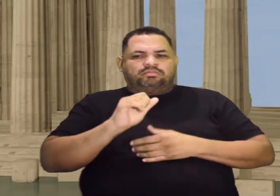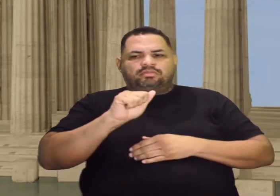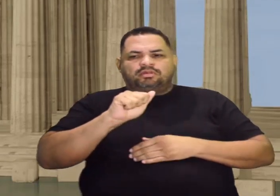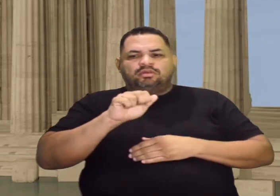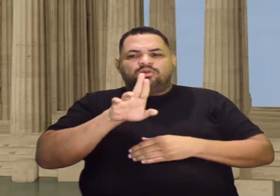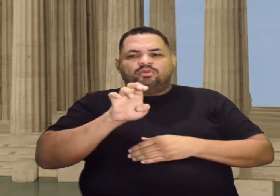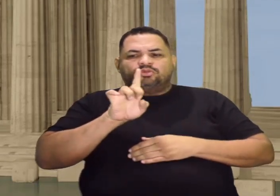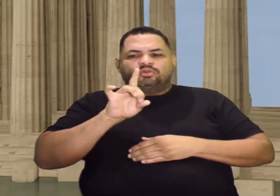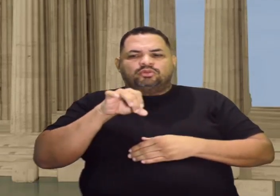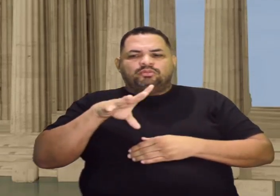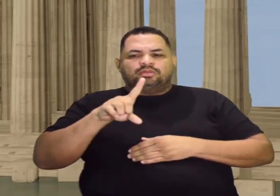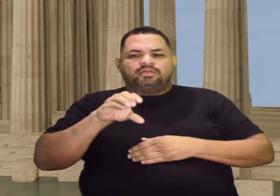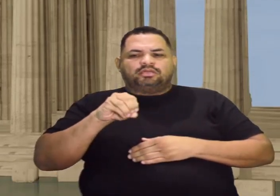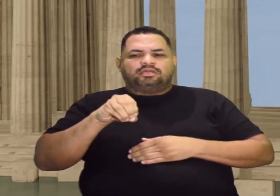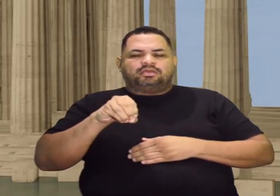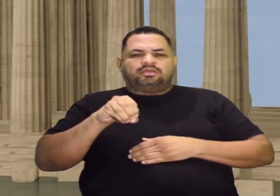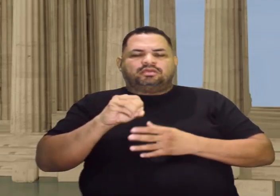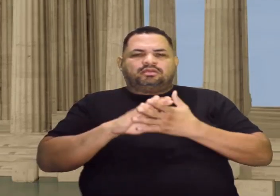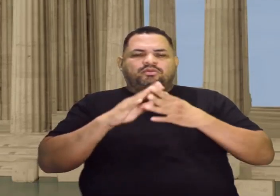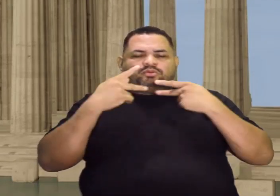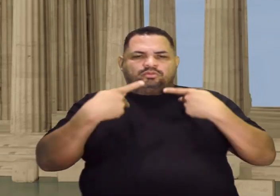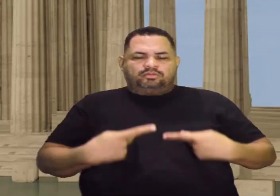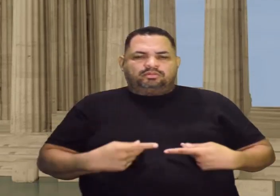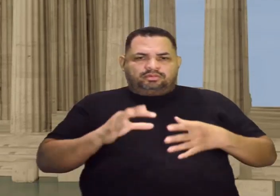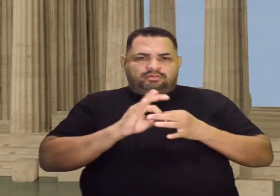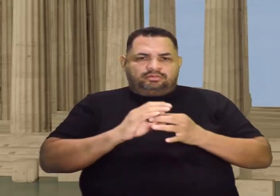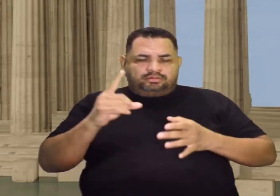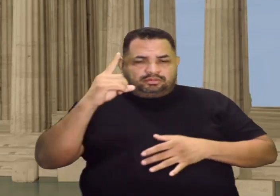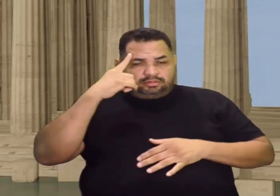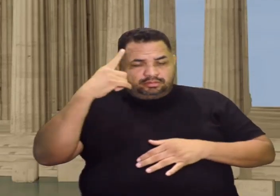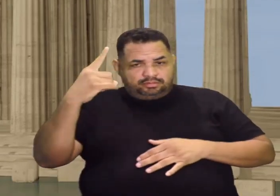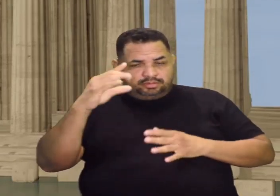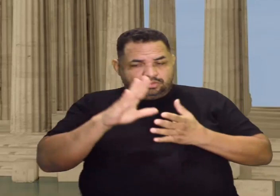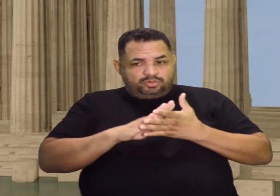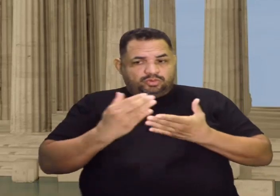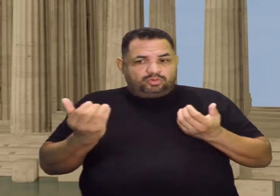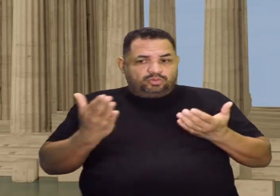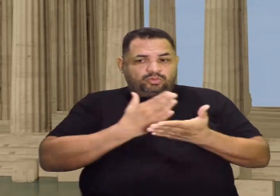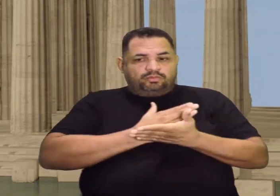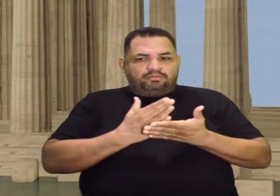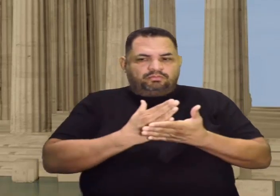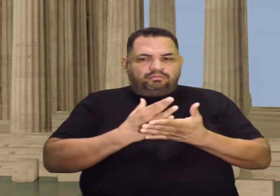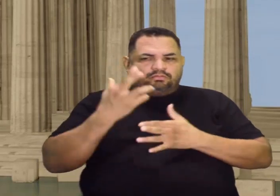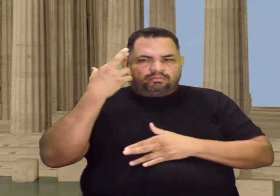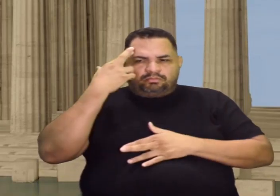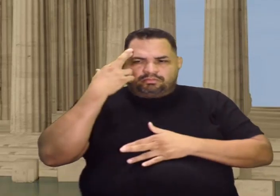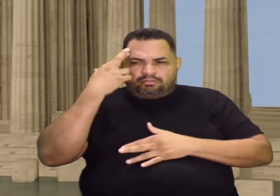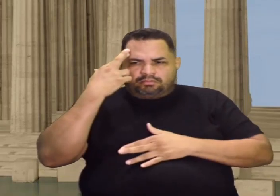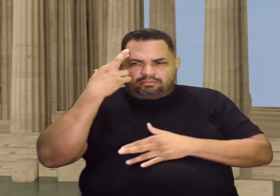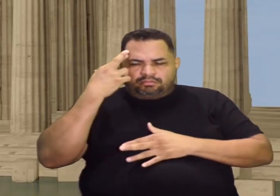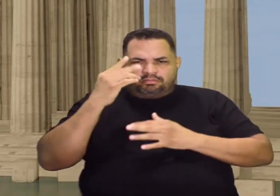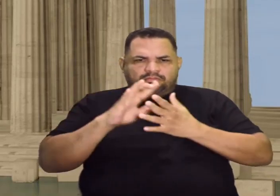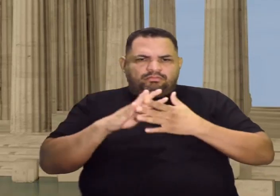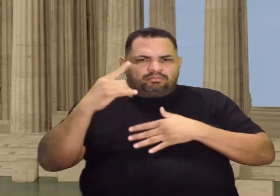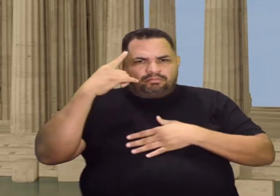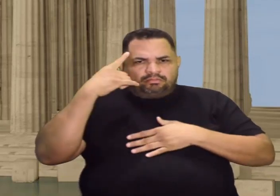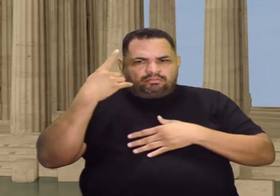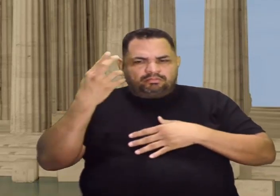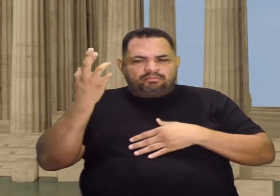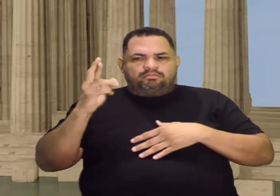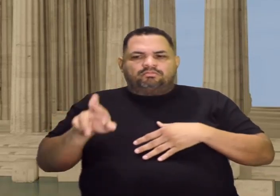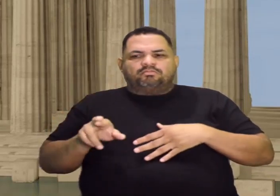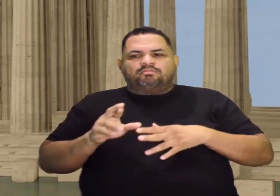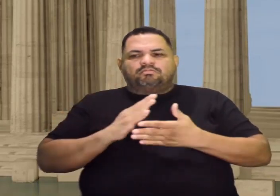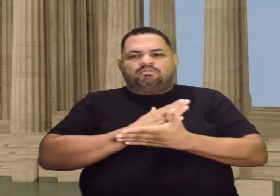humana, liberdade de pensamento. Começaram a refletir nessa perspectiva, ou seja, a razão ganhou